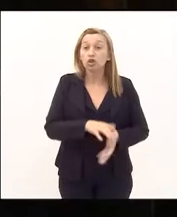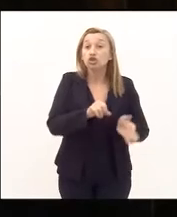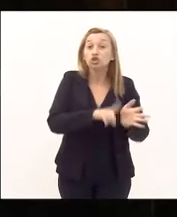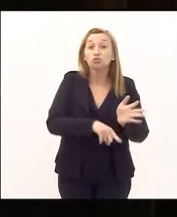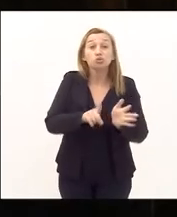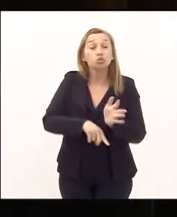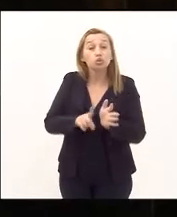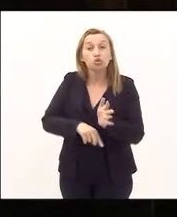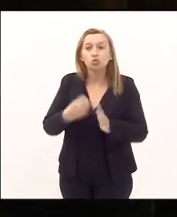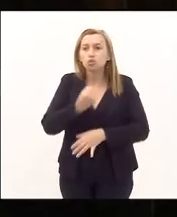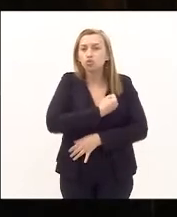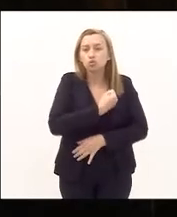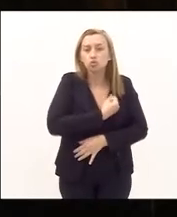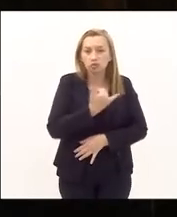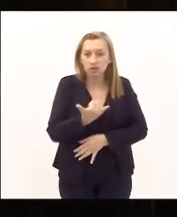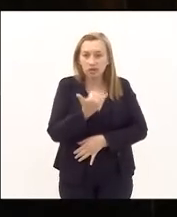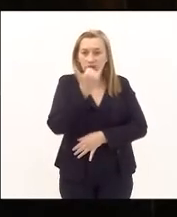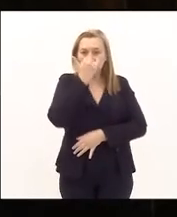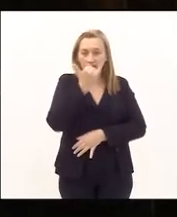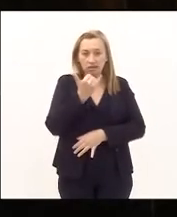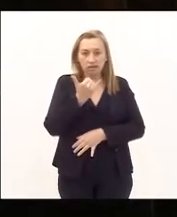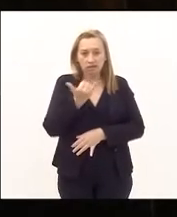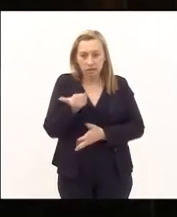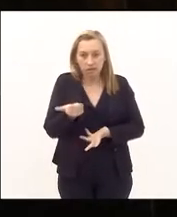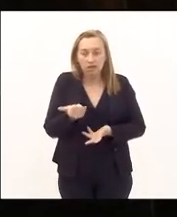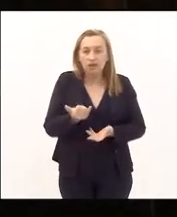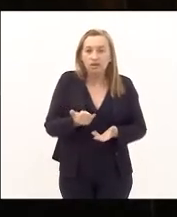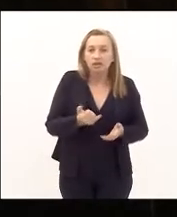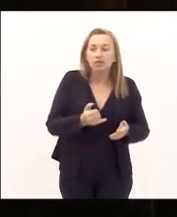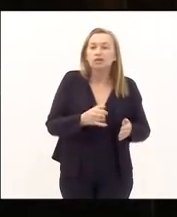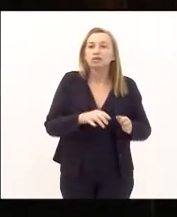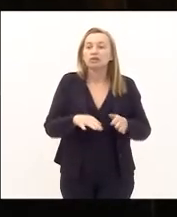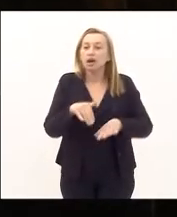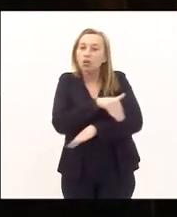diminuindo o número de acidentes nas estradas,